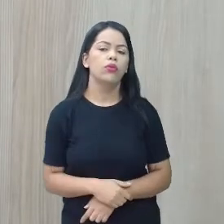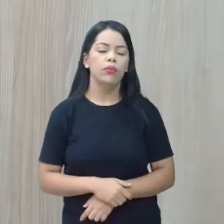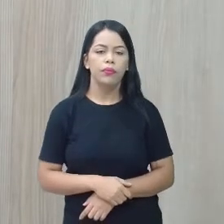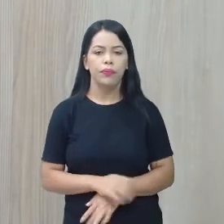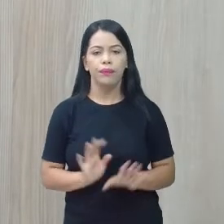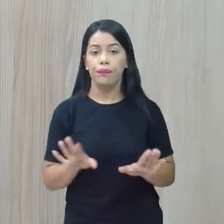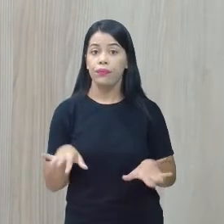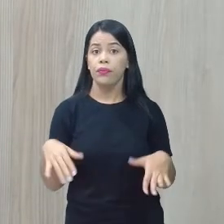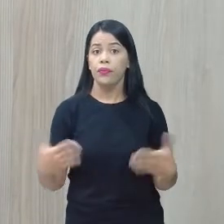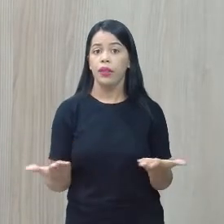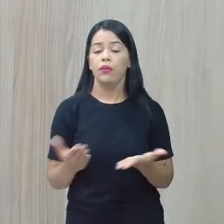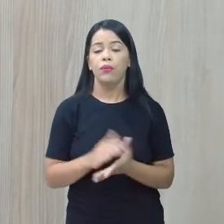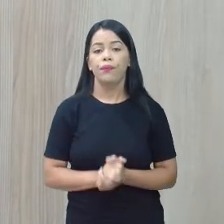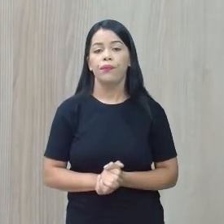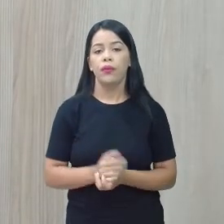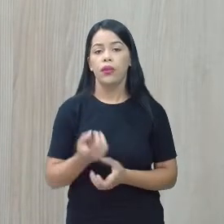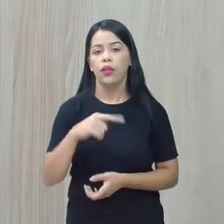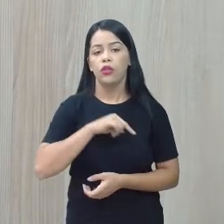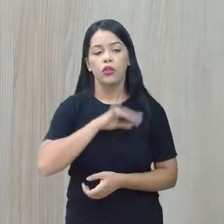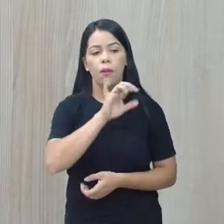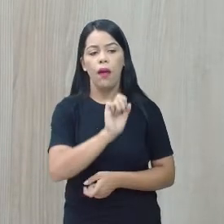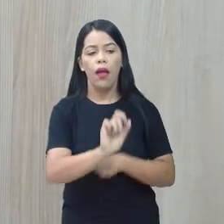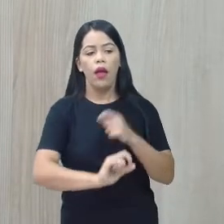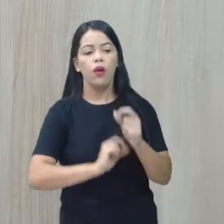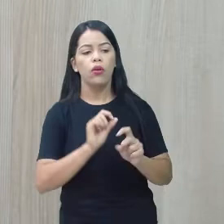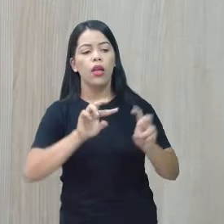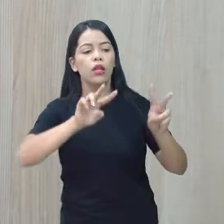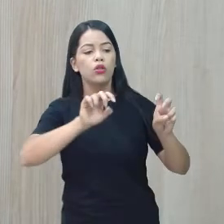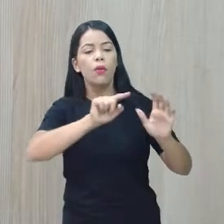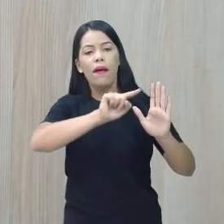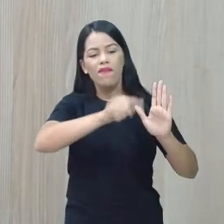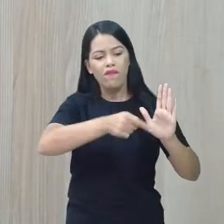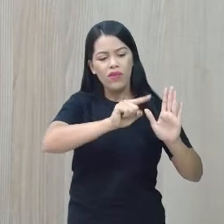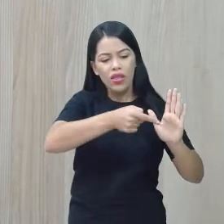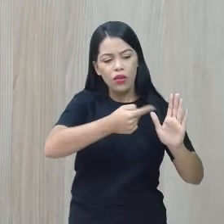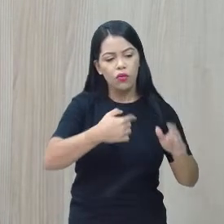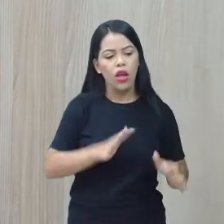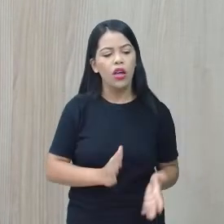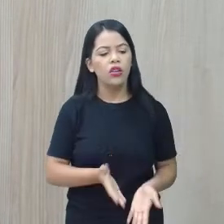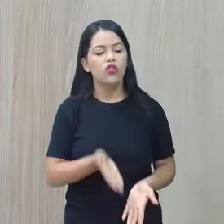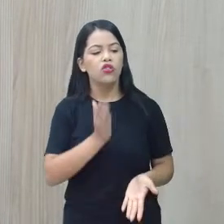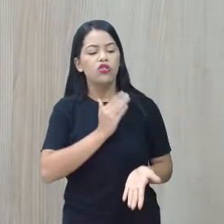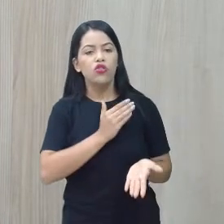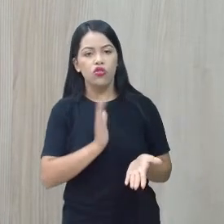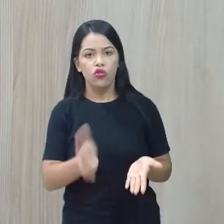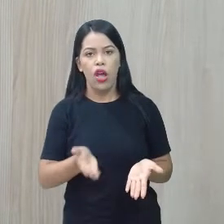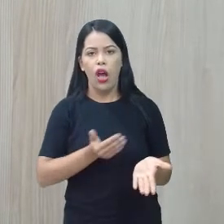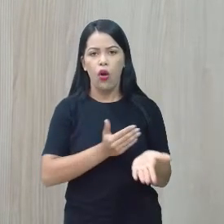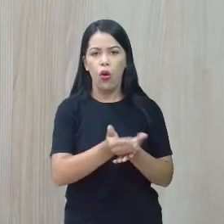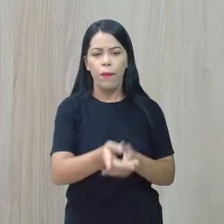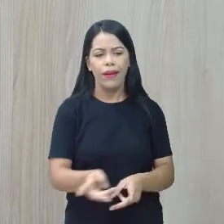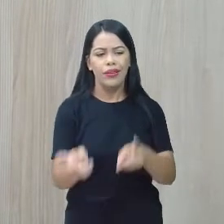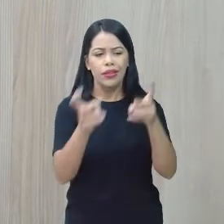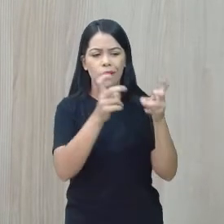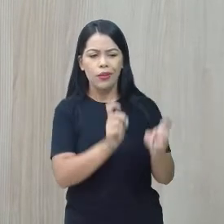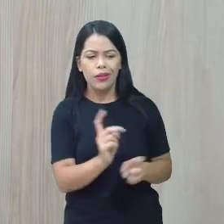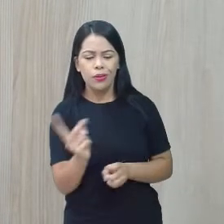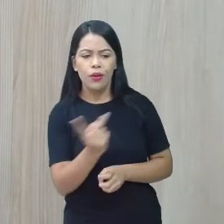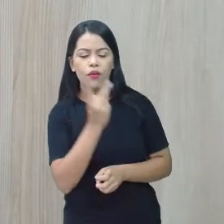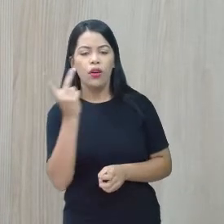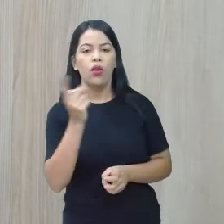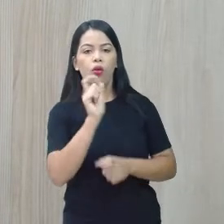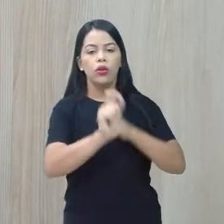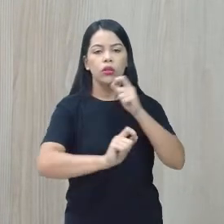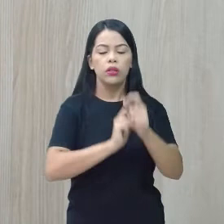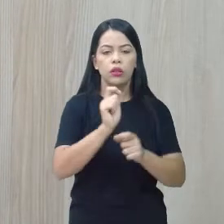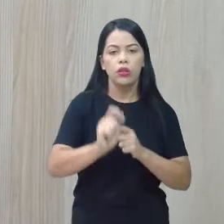Bom, a gente pega essa questão aí da vírgula, né, e já começa a traçar esses valores que são